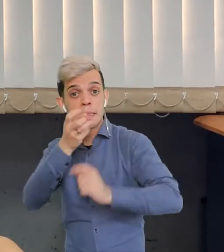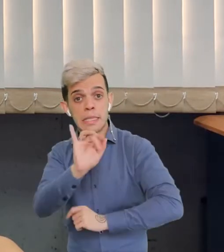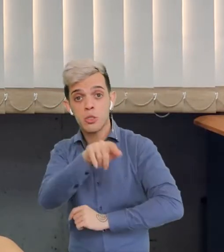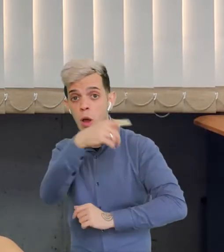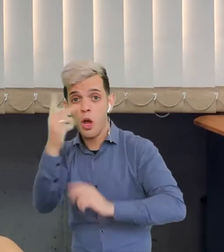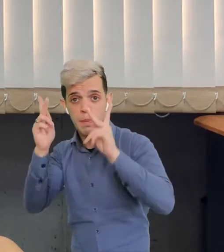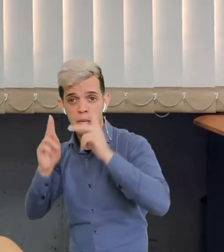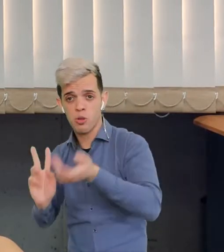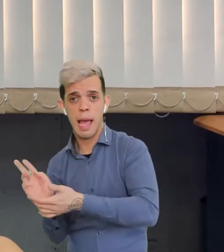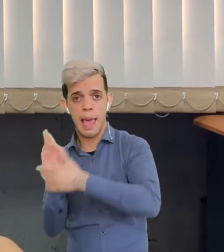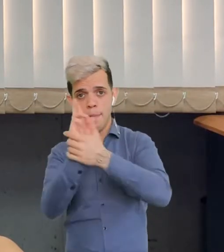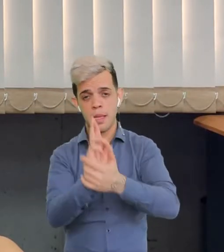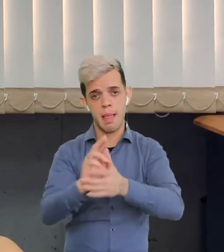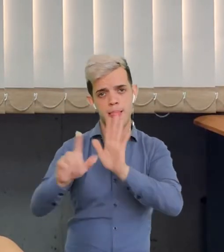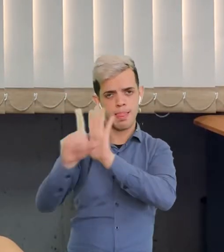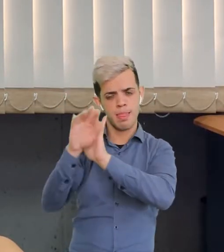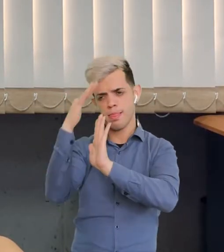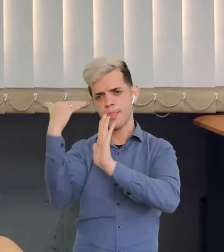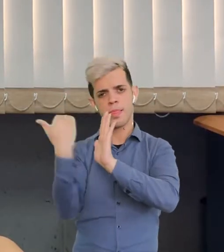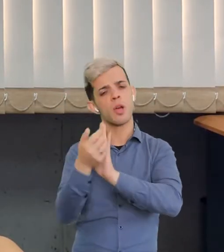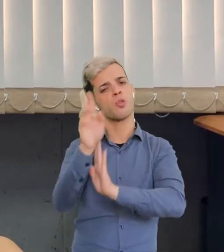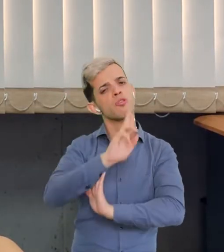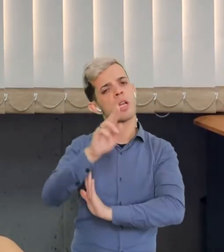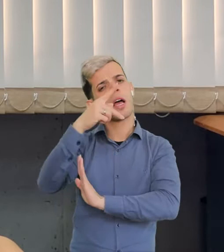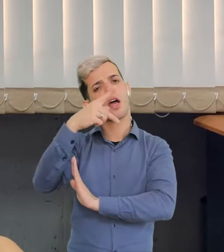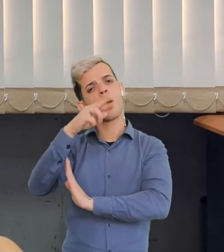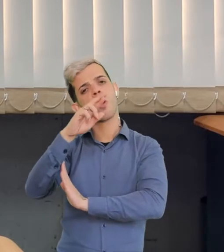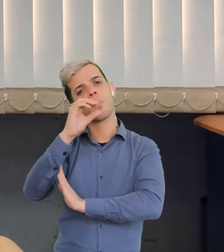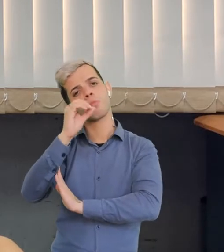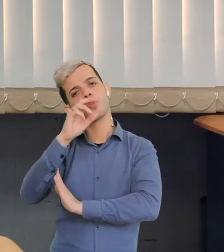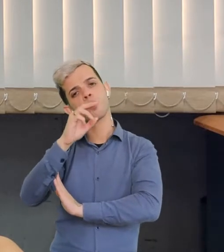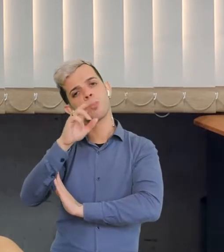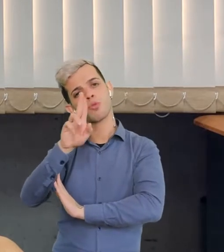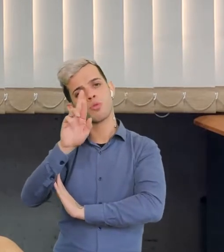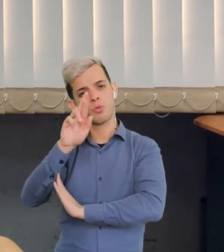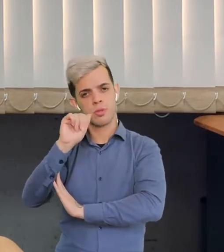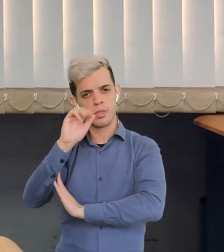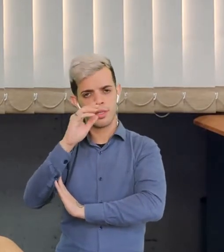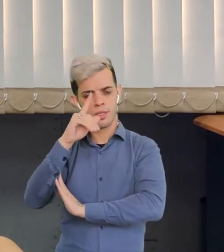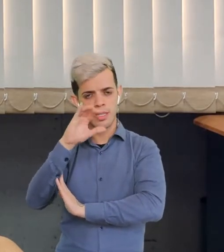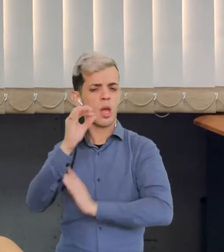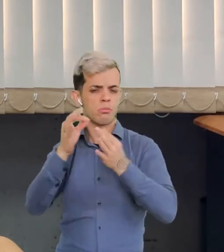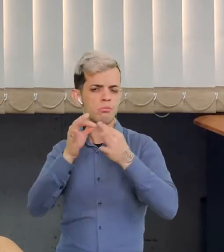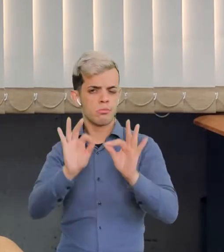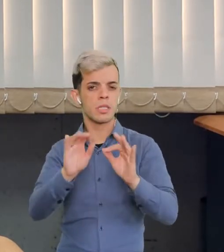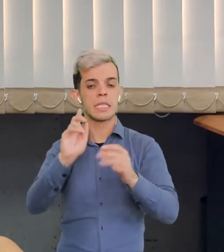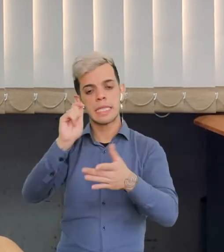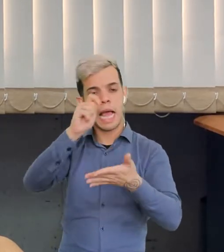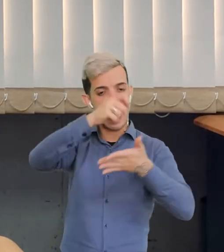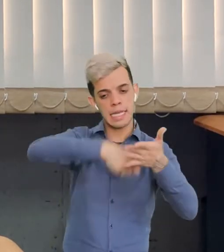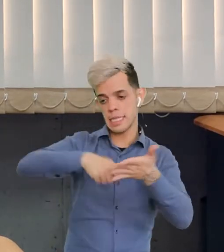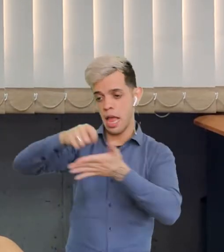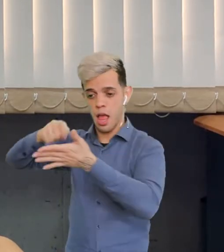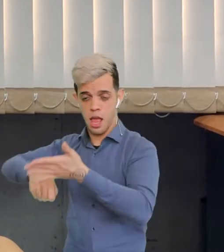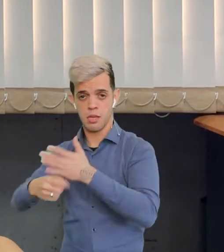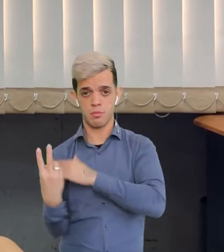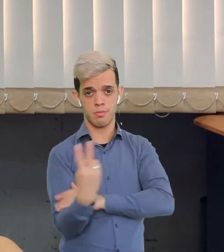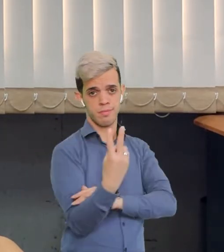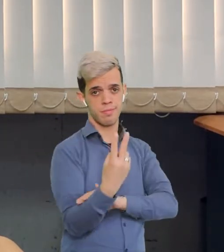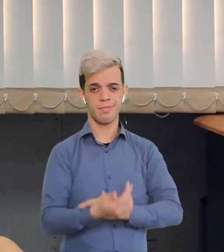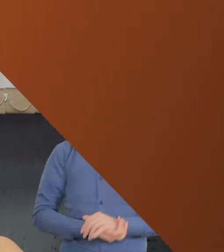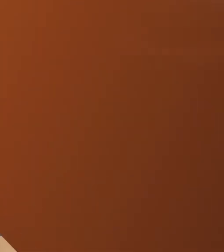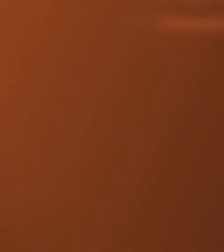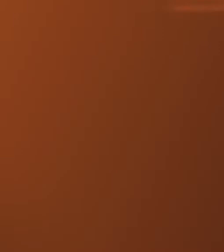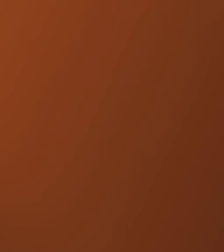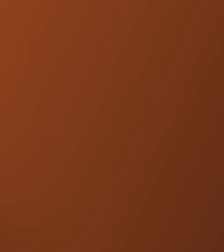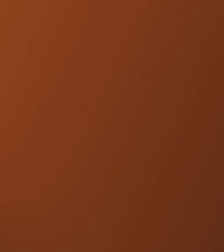for um procurador, um representante legal, através de uma procuração simples, que seja assinada pelas